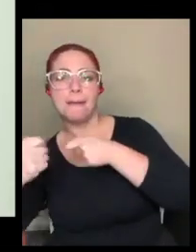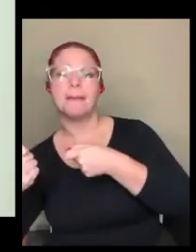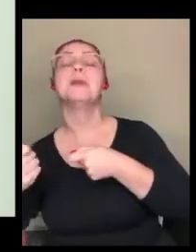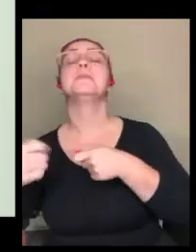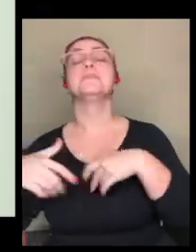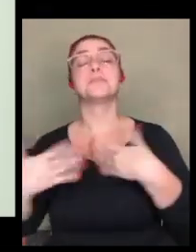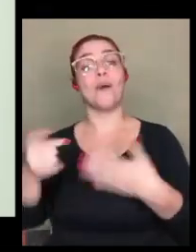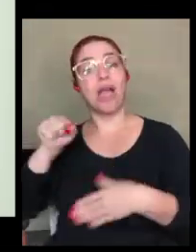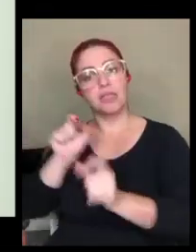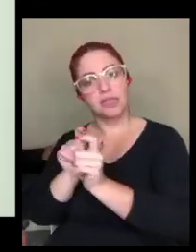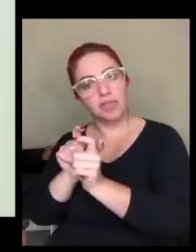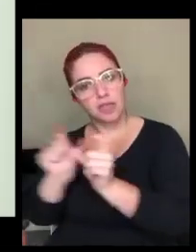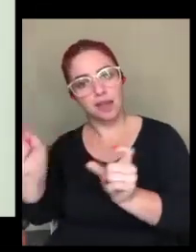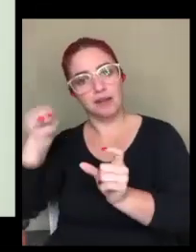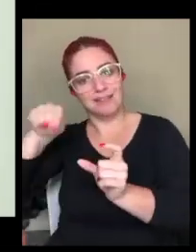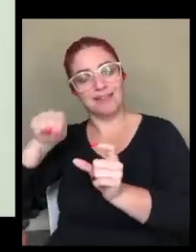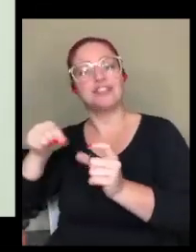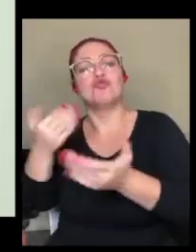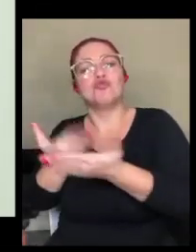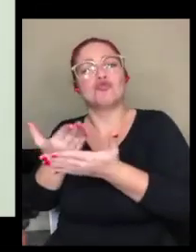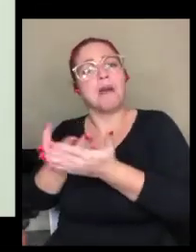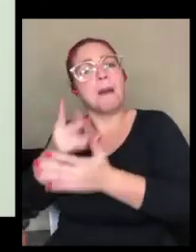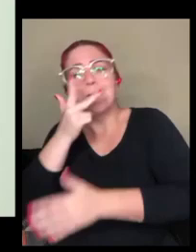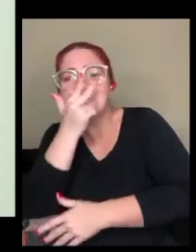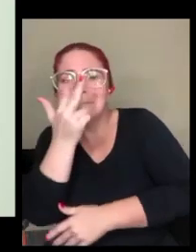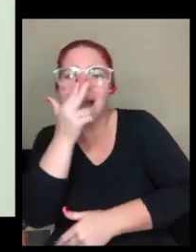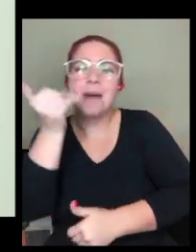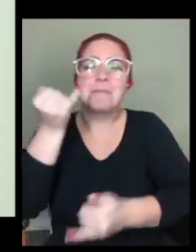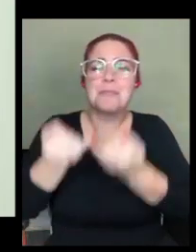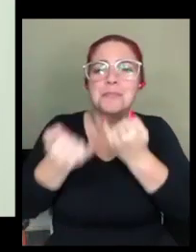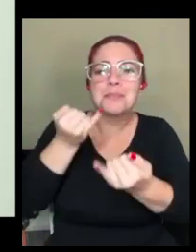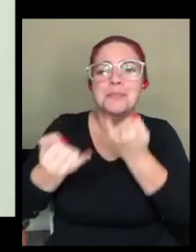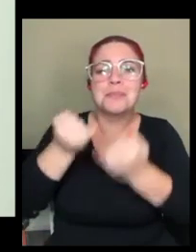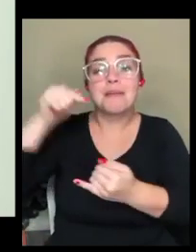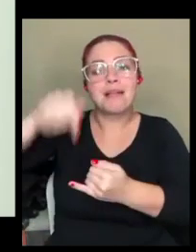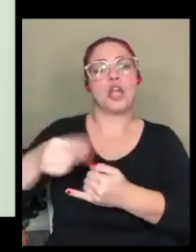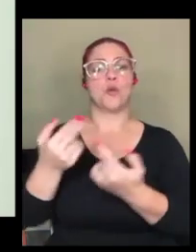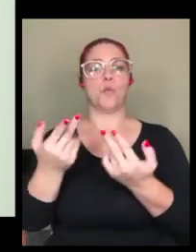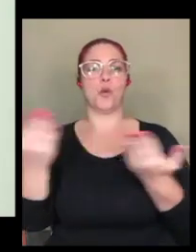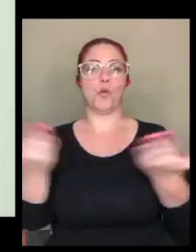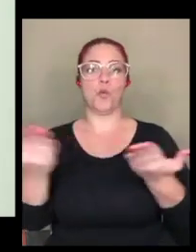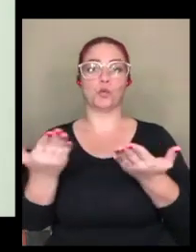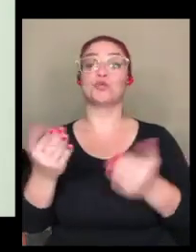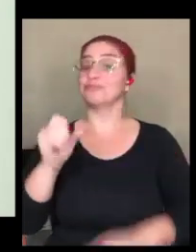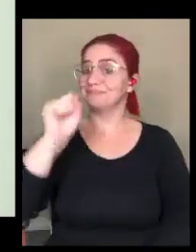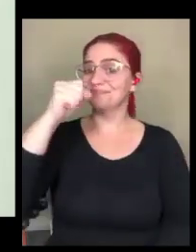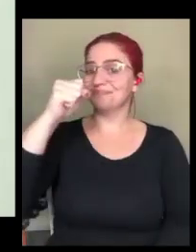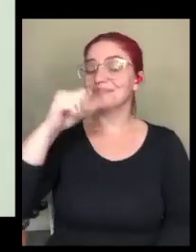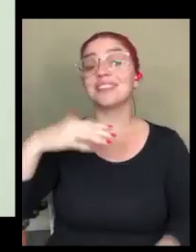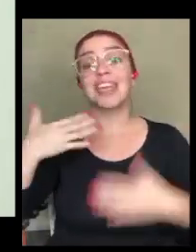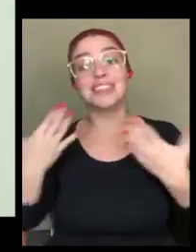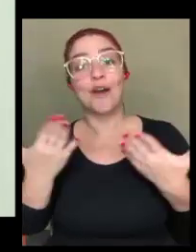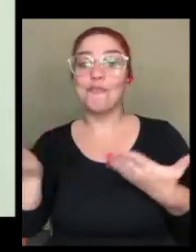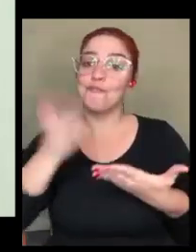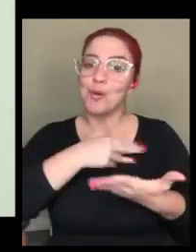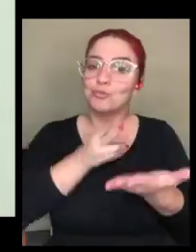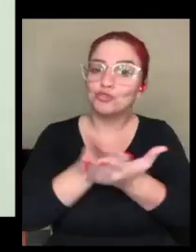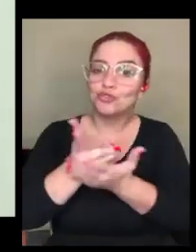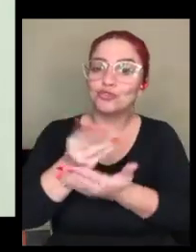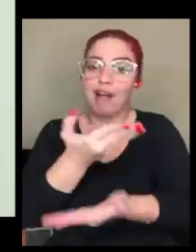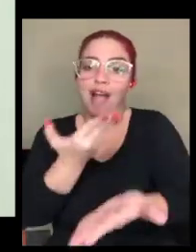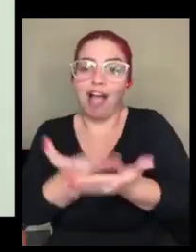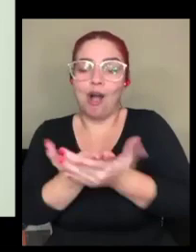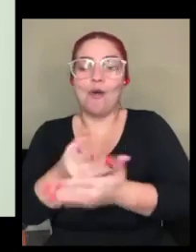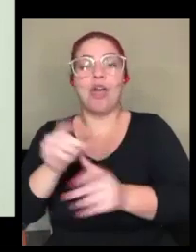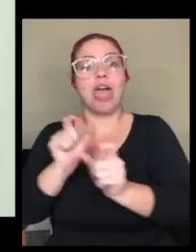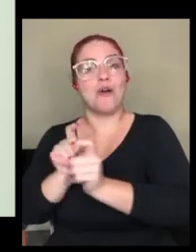a álgebra que ele utilizava naquela época é muito parecida com a que nós utilizamos hoje. É isso aí! Então vamos